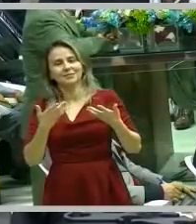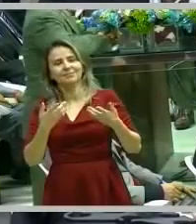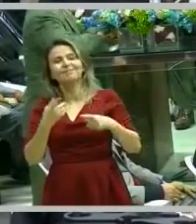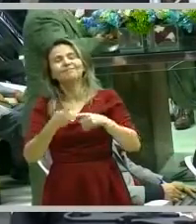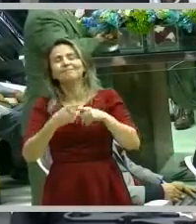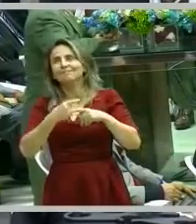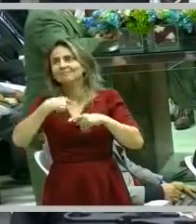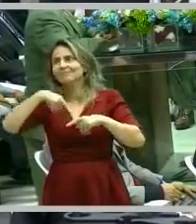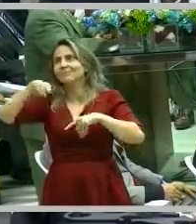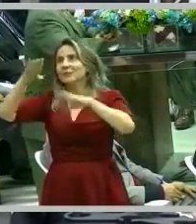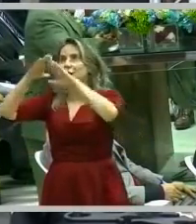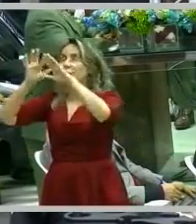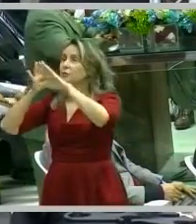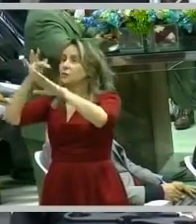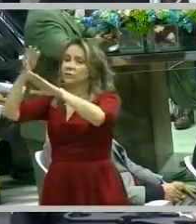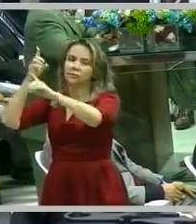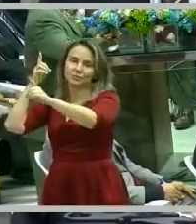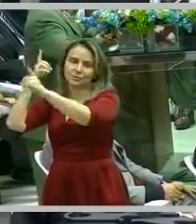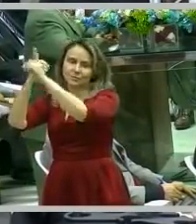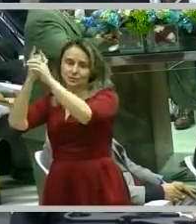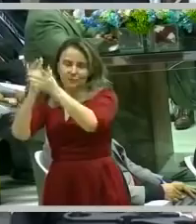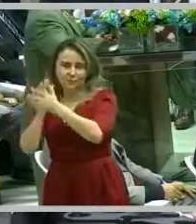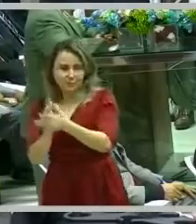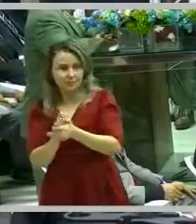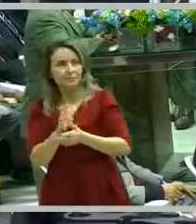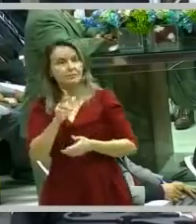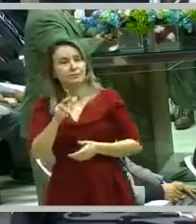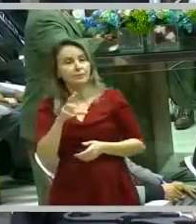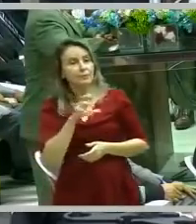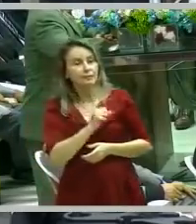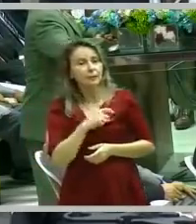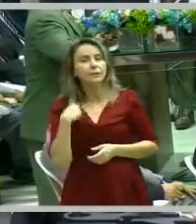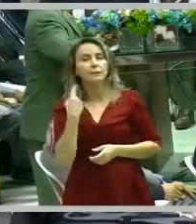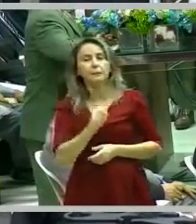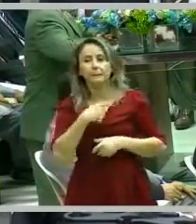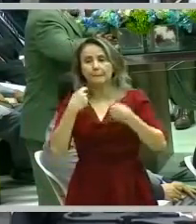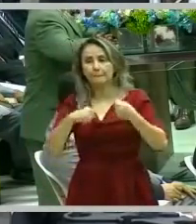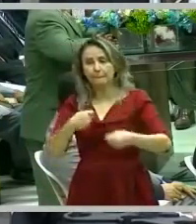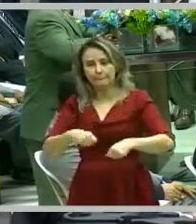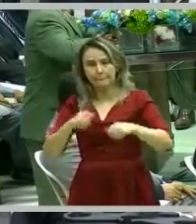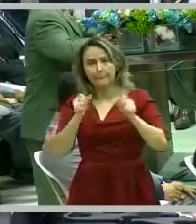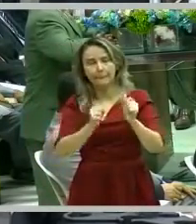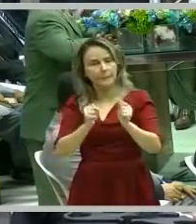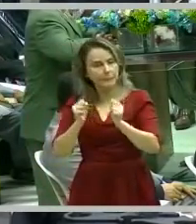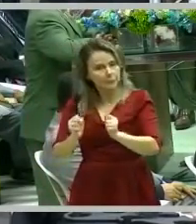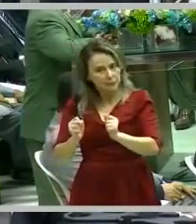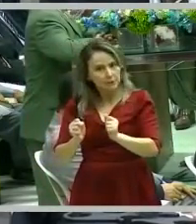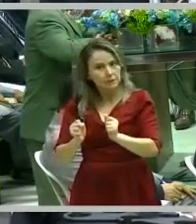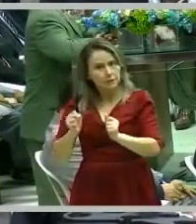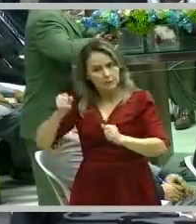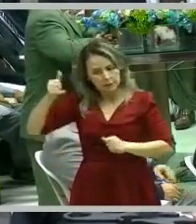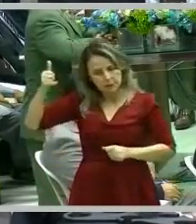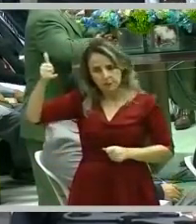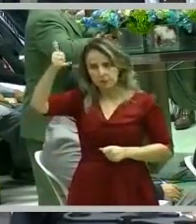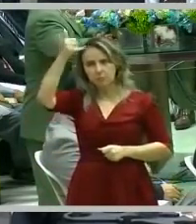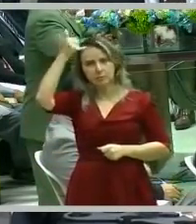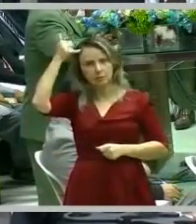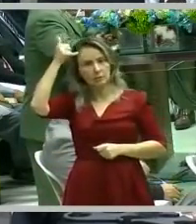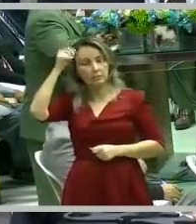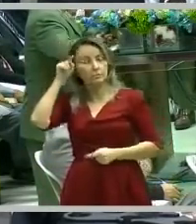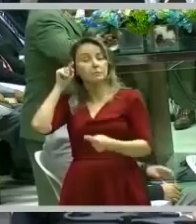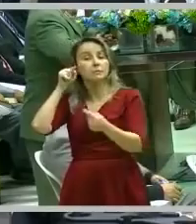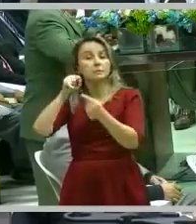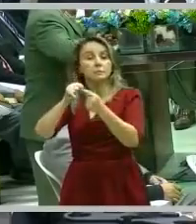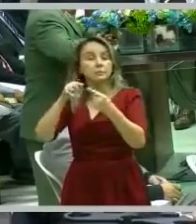Jesus. Então, irmãos amados, nós precisamos desse poder. Você precisa de poder, dessa unção. Para quê? Nós vamos ver